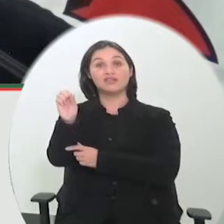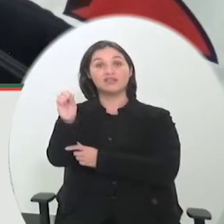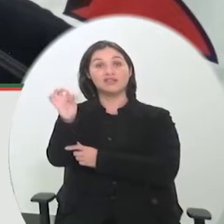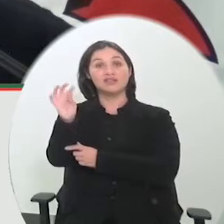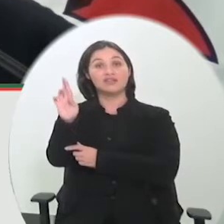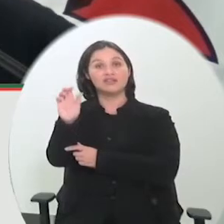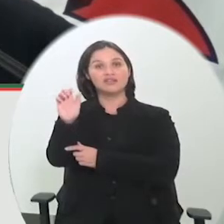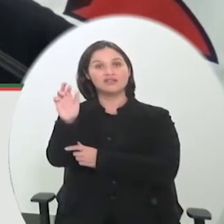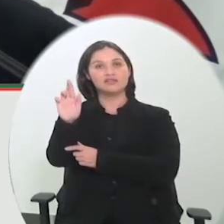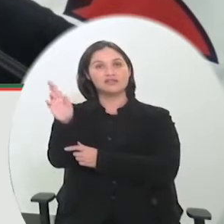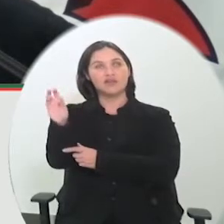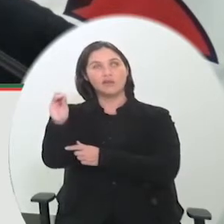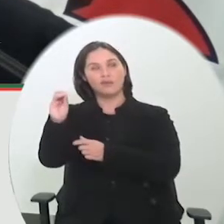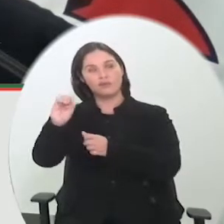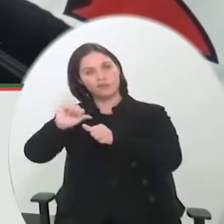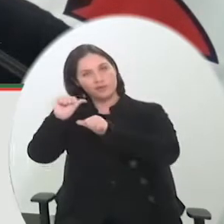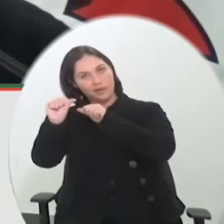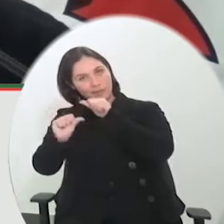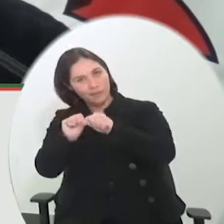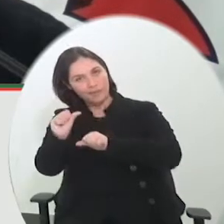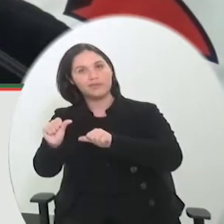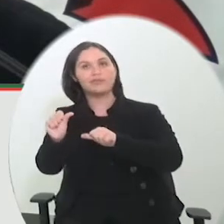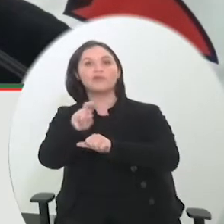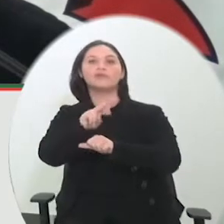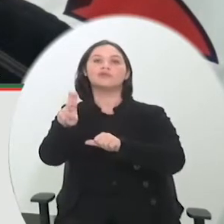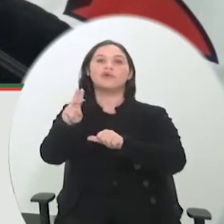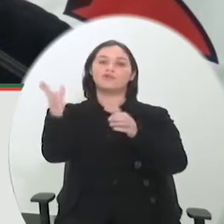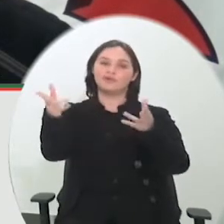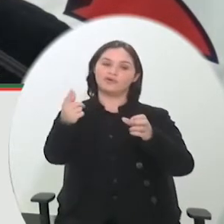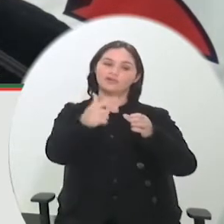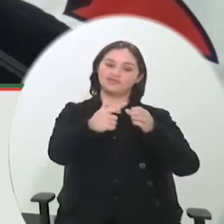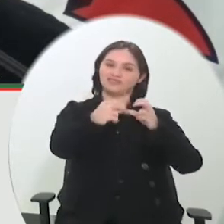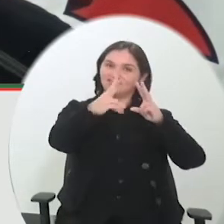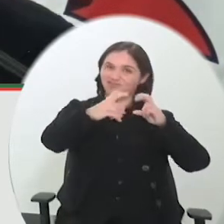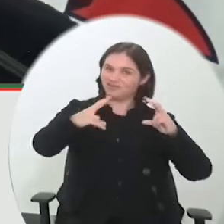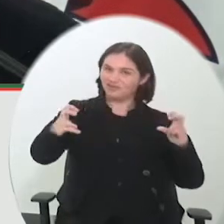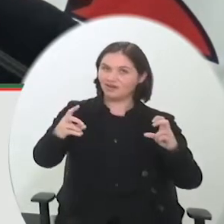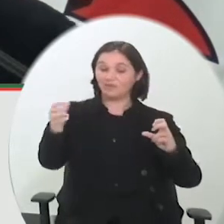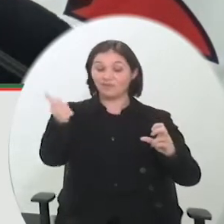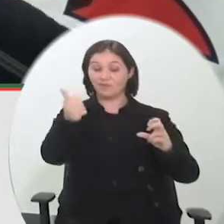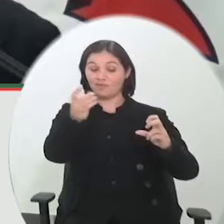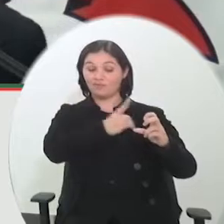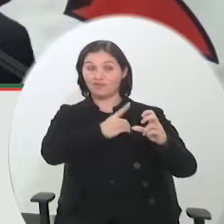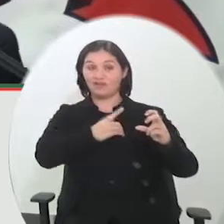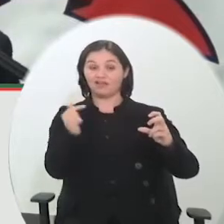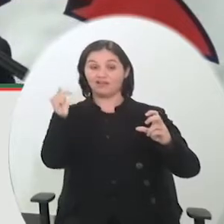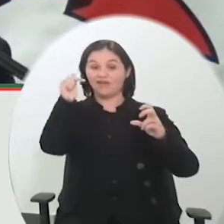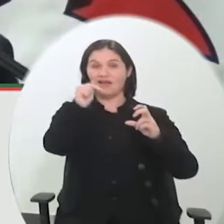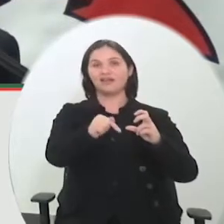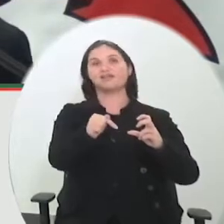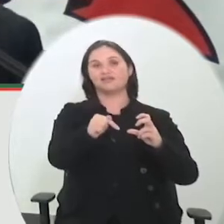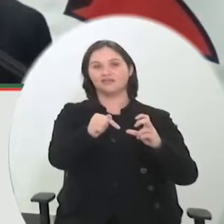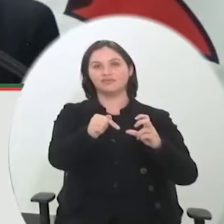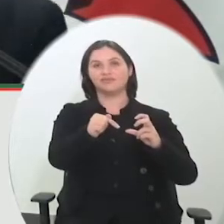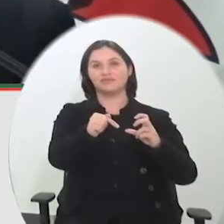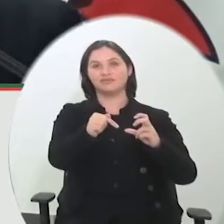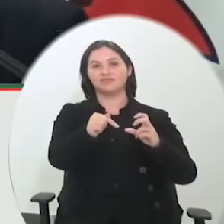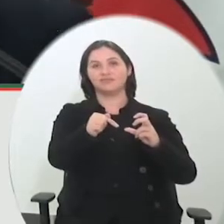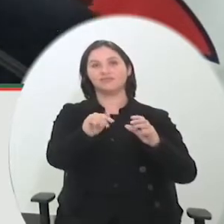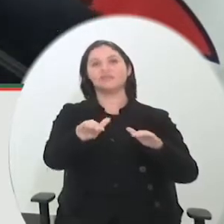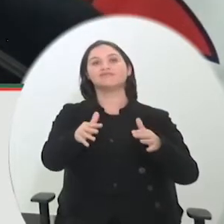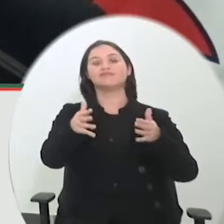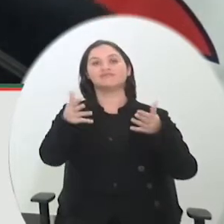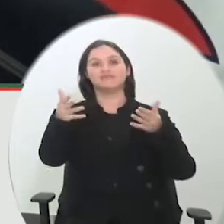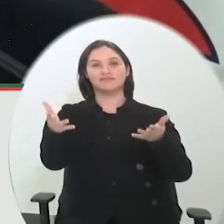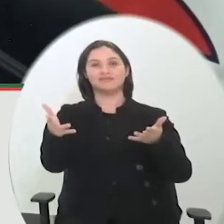nomeado que foi pelo rei Dom João VI, acumulando funções de natureza policial